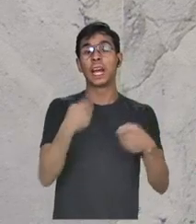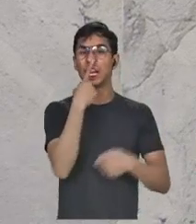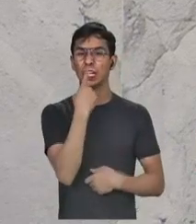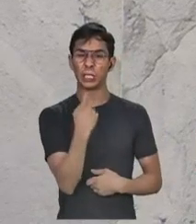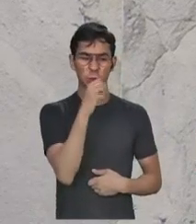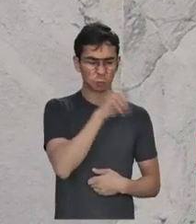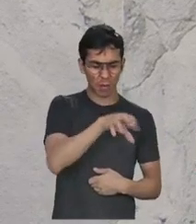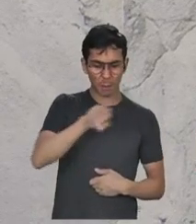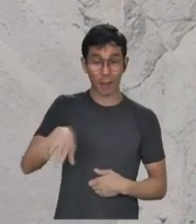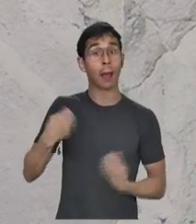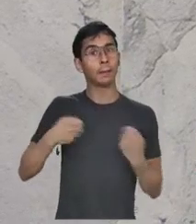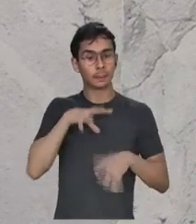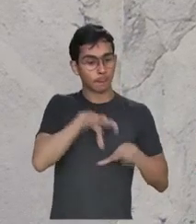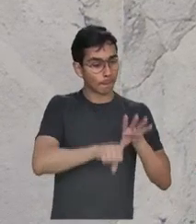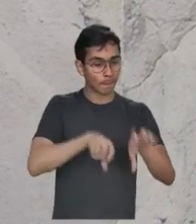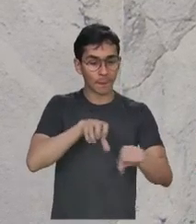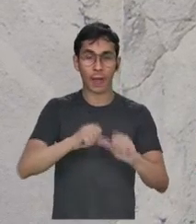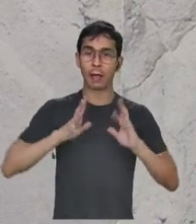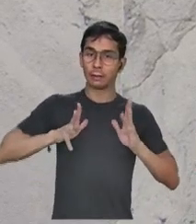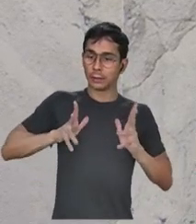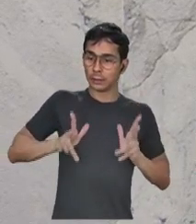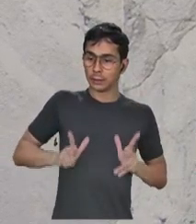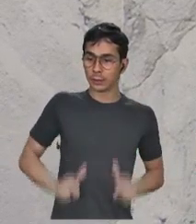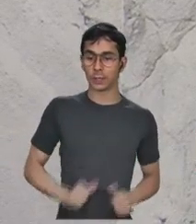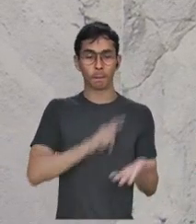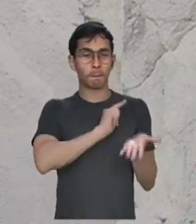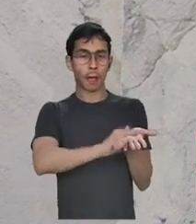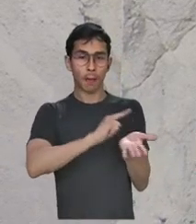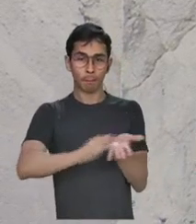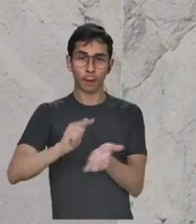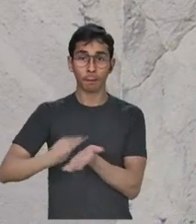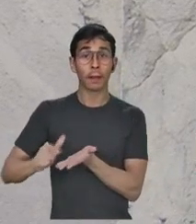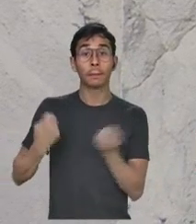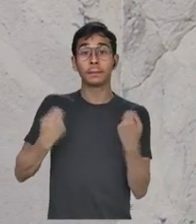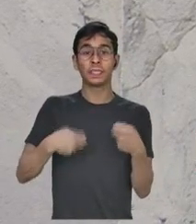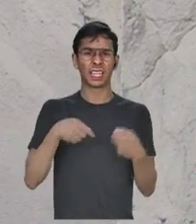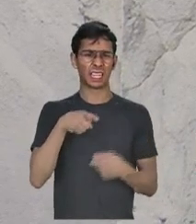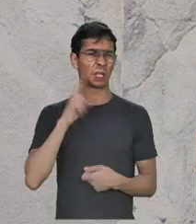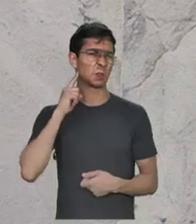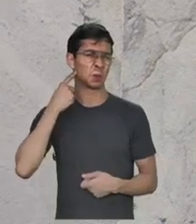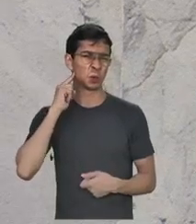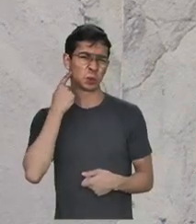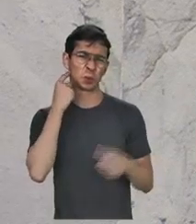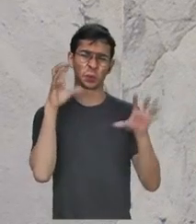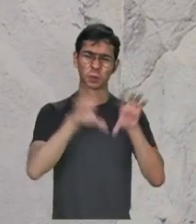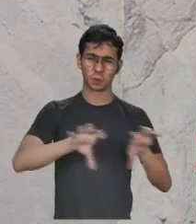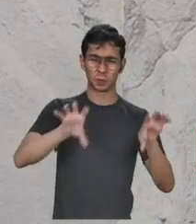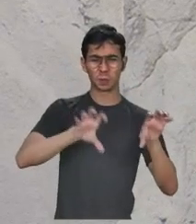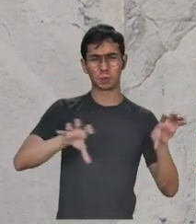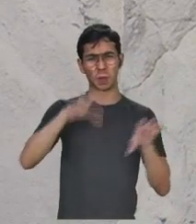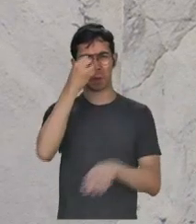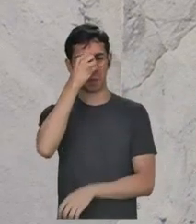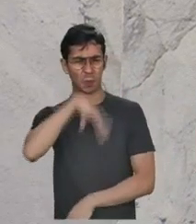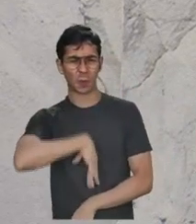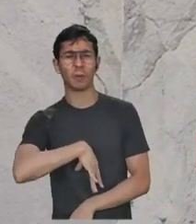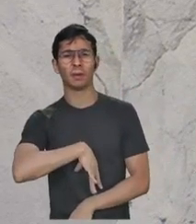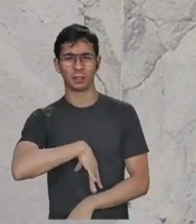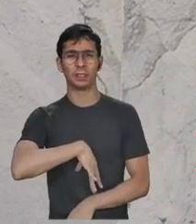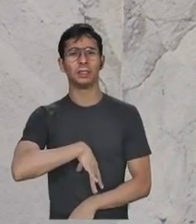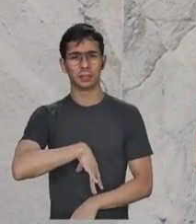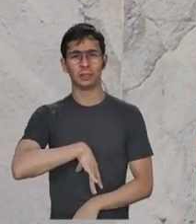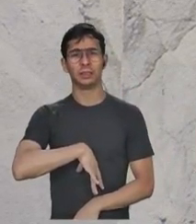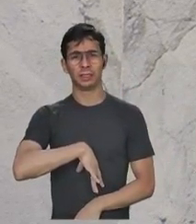aquele lixo seja limpo todo aquele ambiente porque é um além de nojento allied totalmente ééé